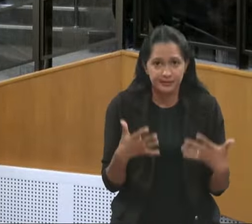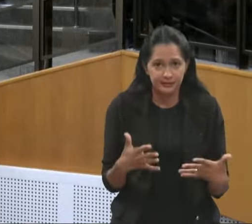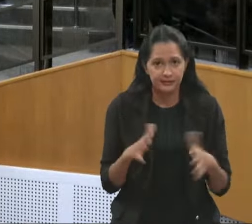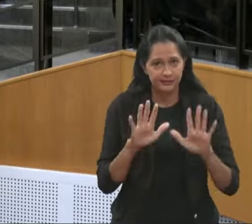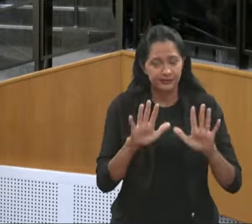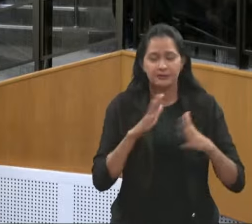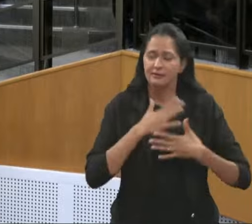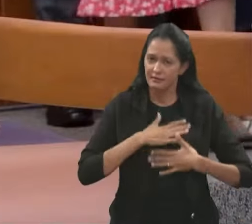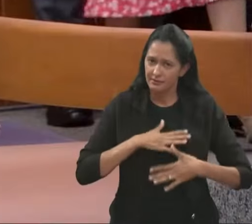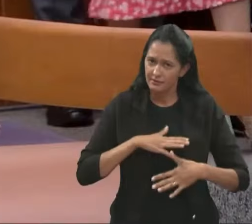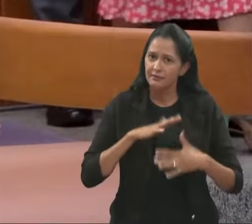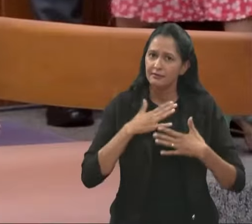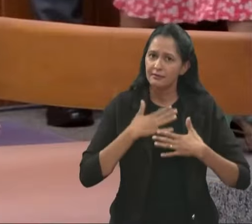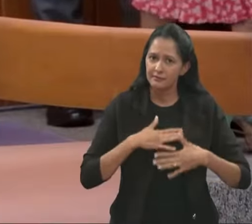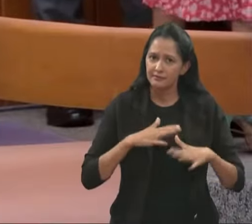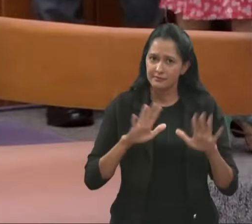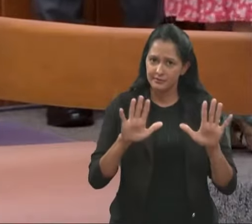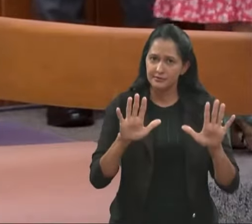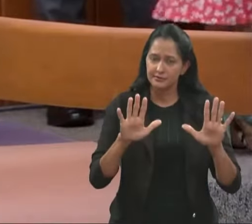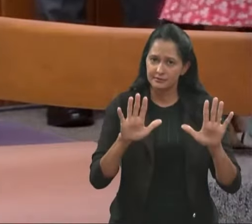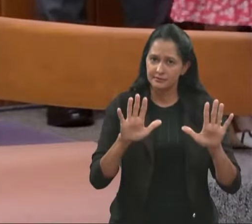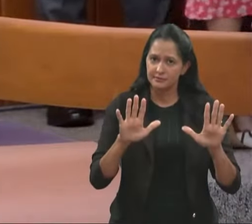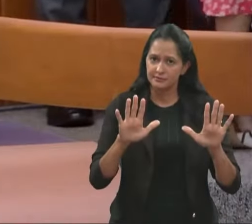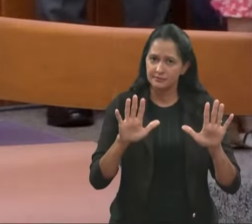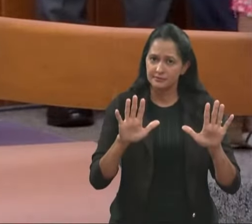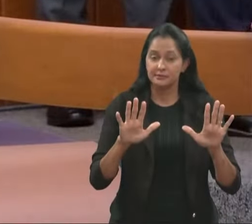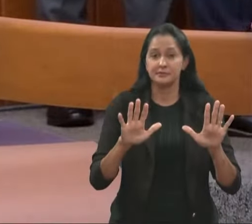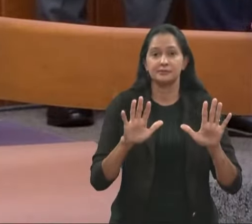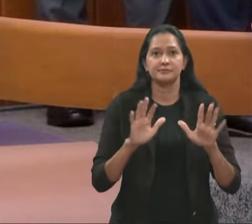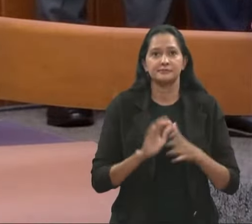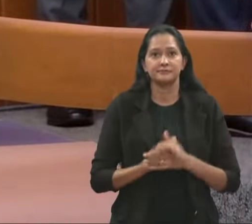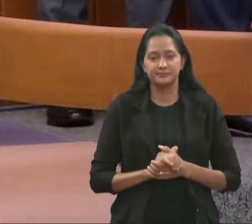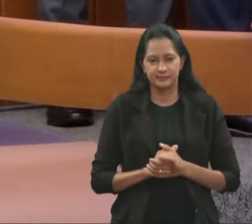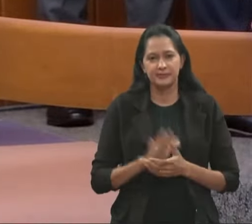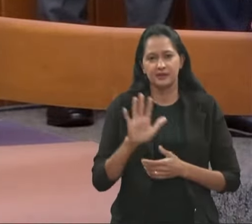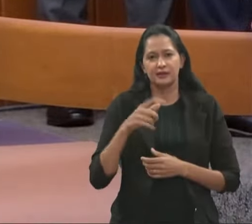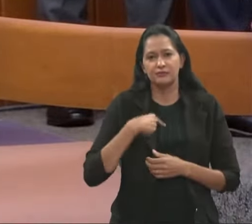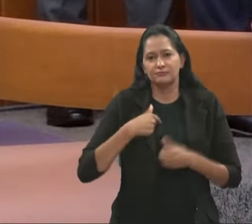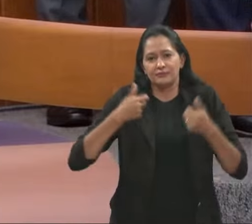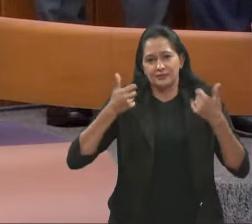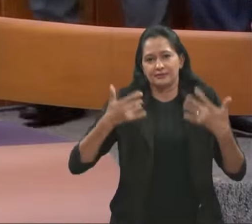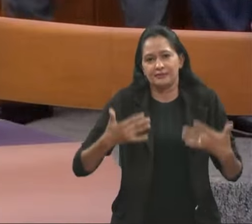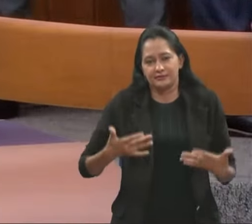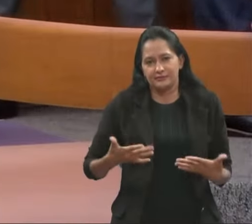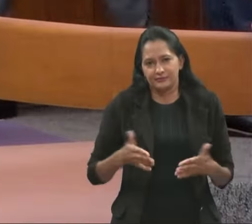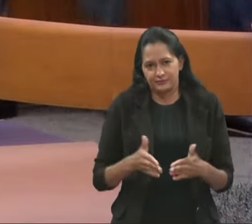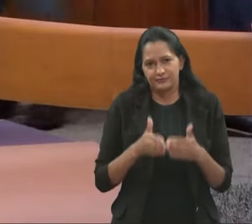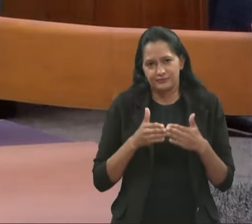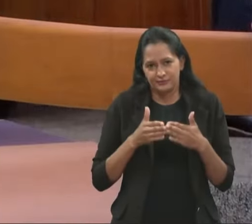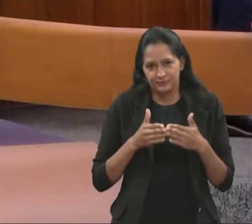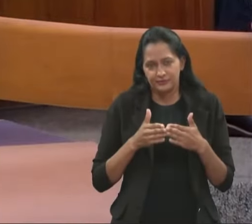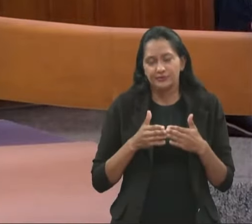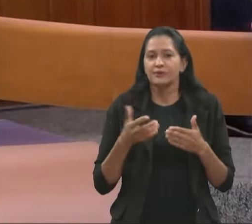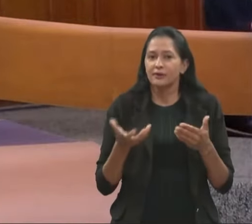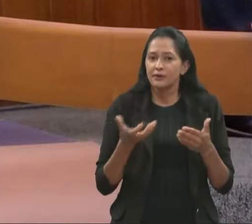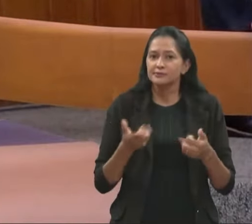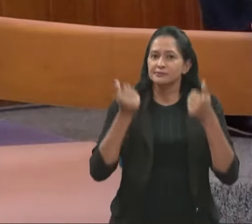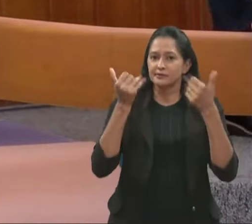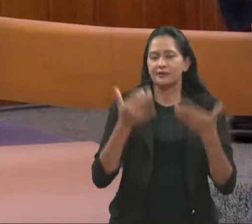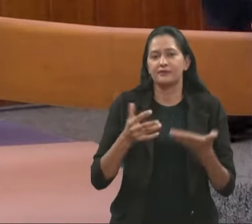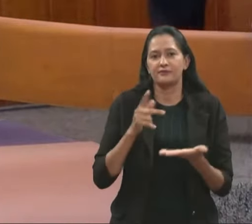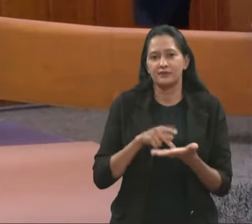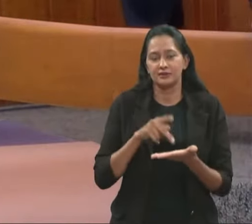Calma, gente. Gente, se não achar... Deixa eu falar. O problema é que eu quero falar a verdade para vocês. Eu tive